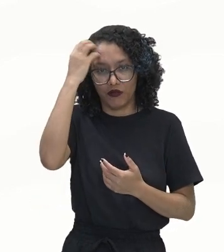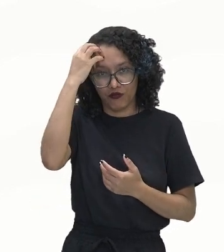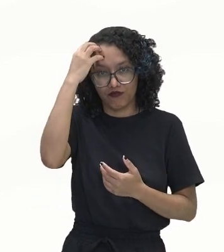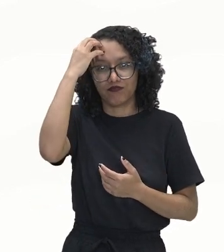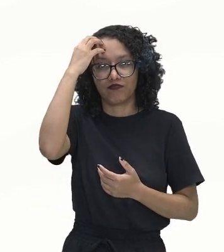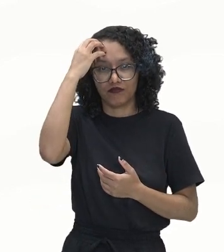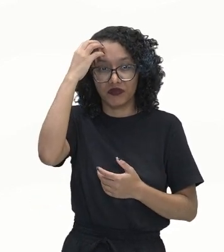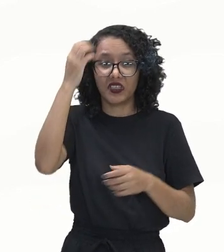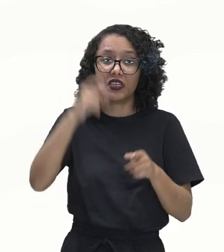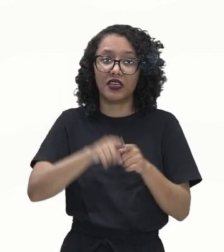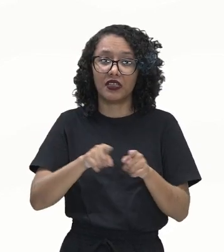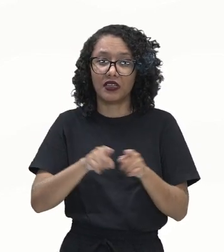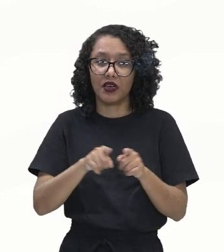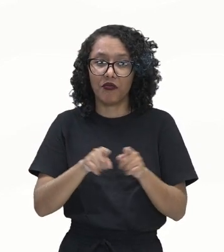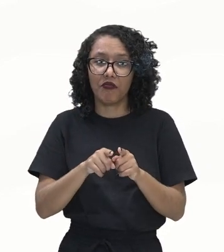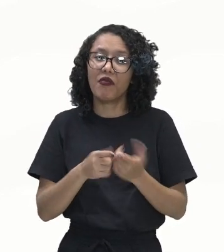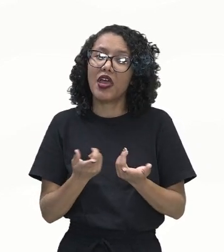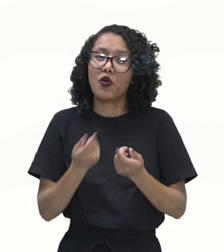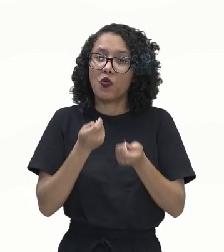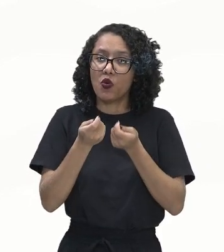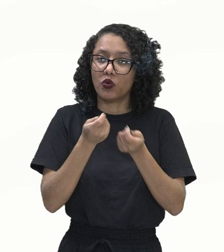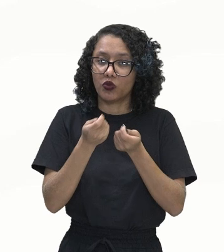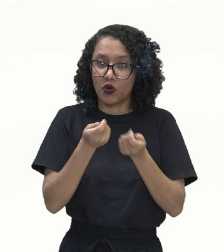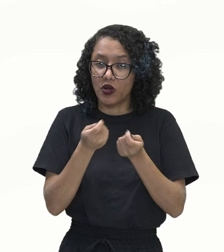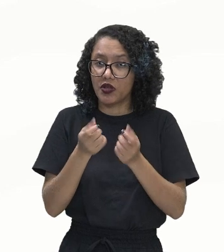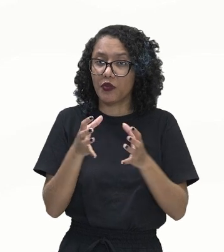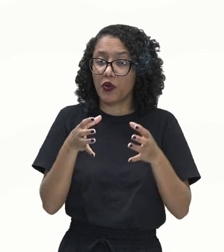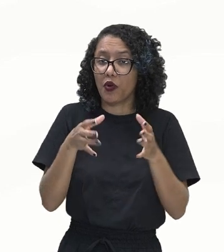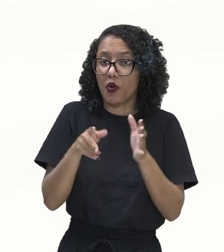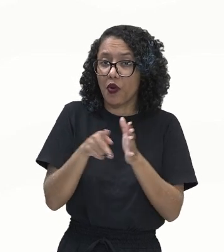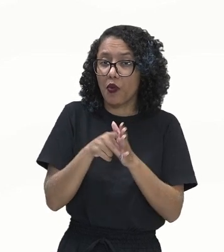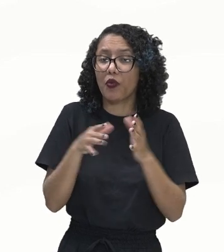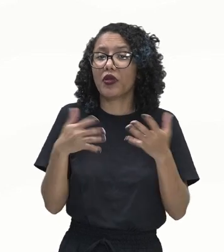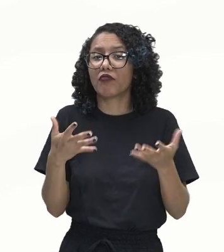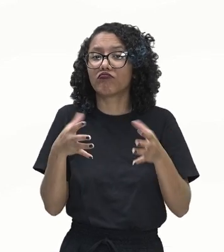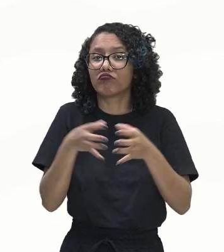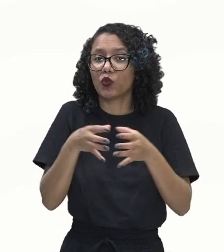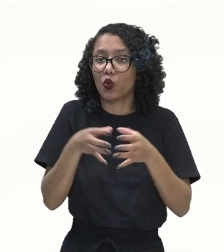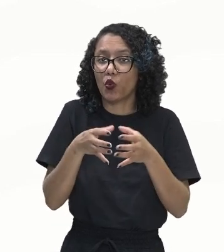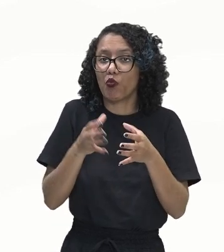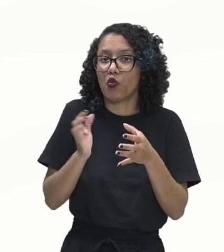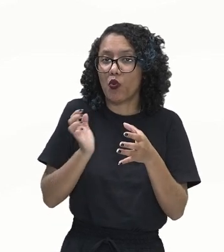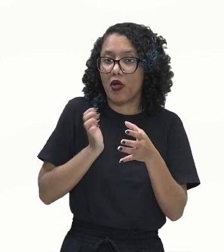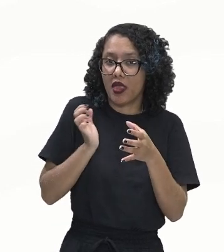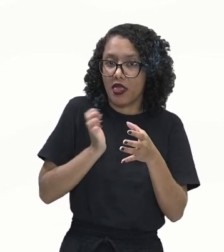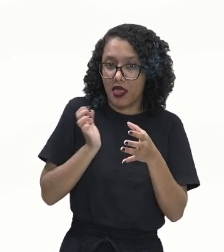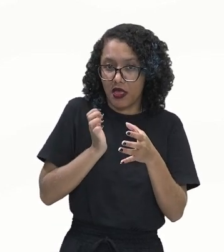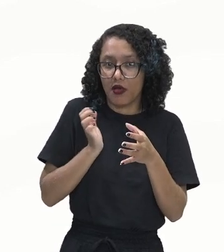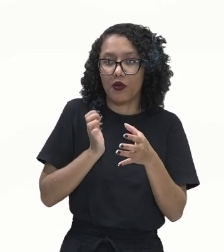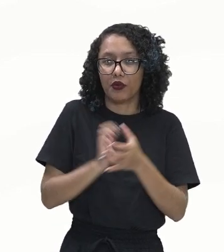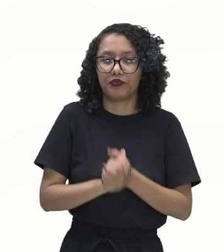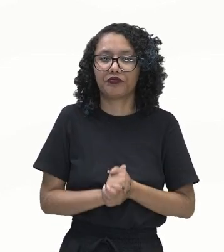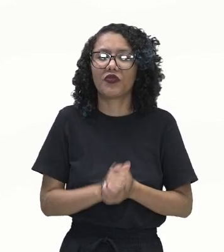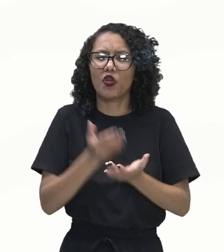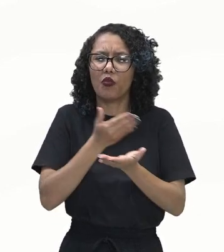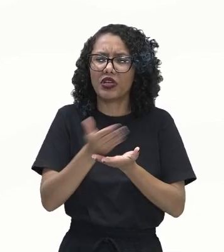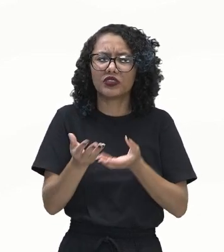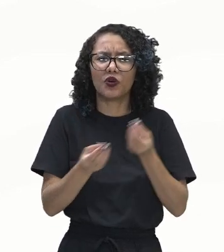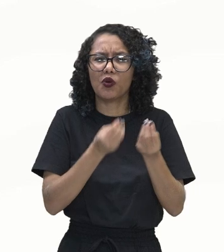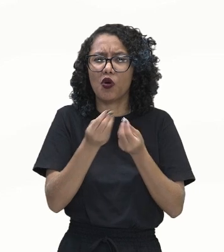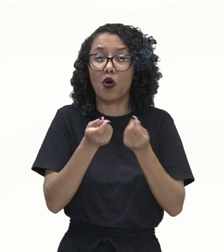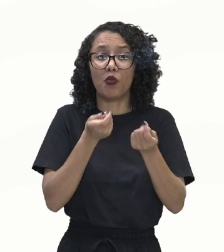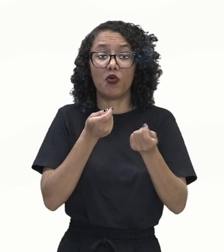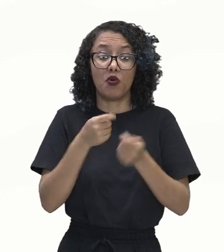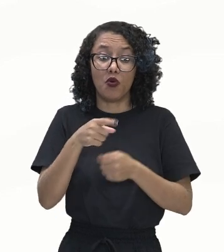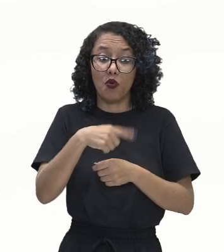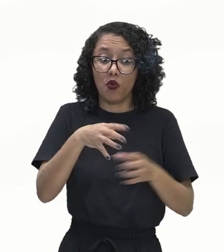pelas elites lusas e luso-brasileiras. Essa revolta teve início com a tomada de Belém. Então, o que